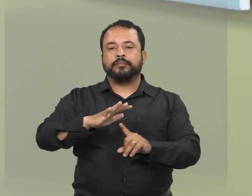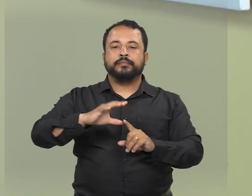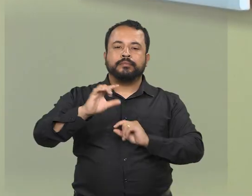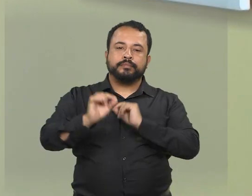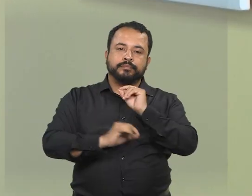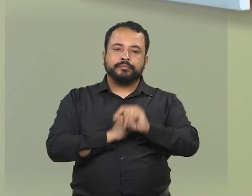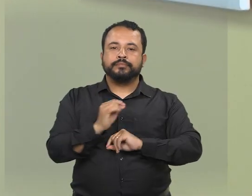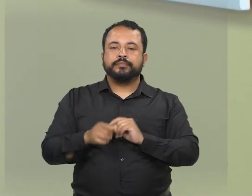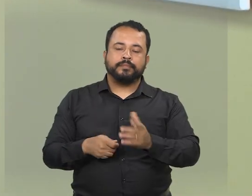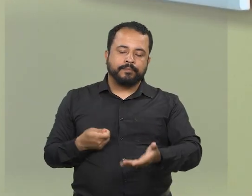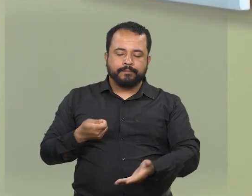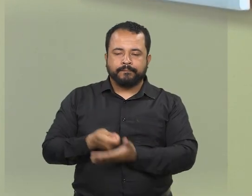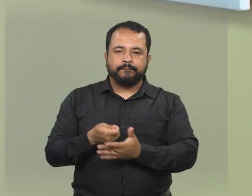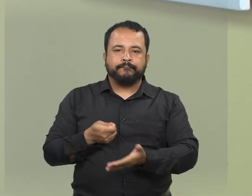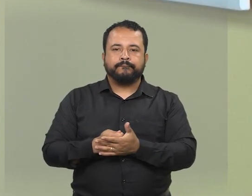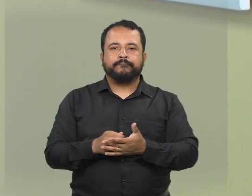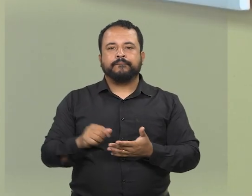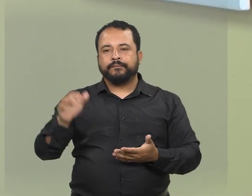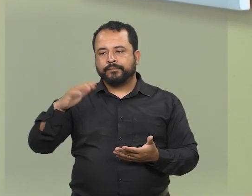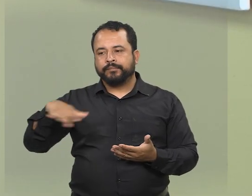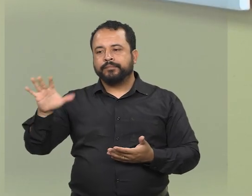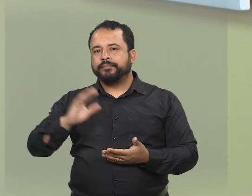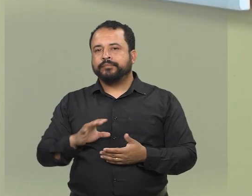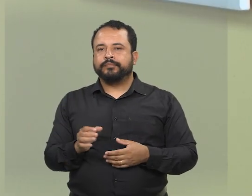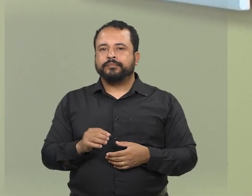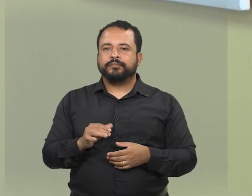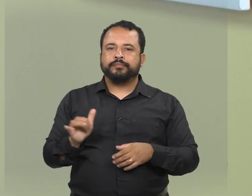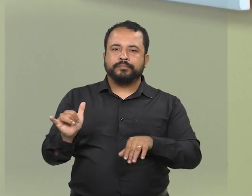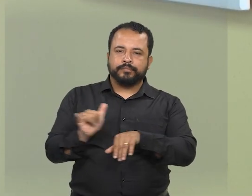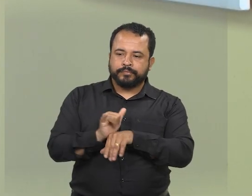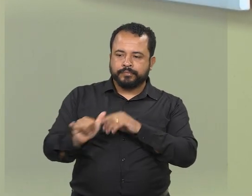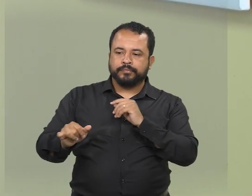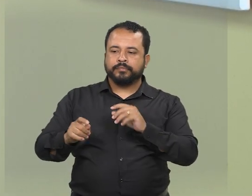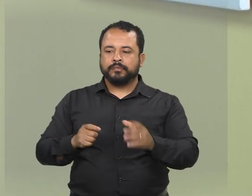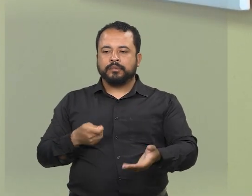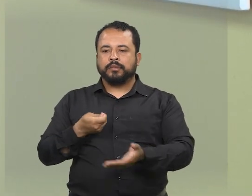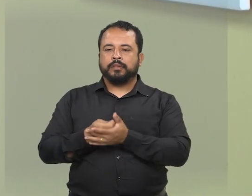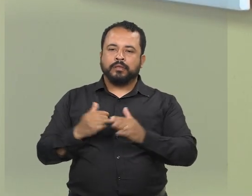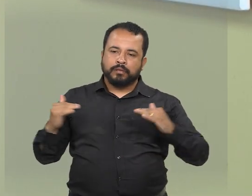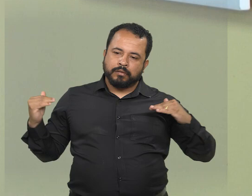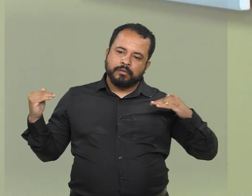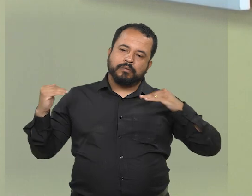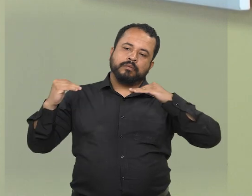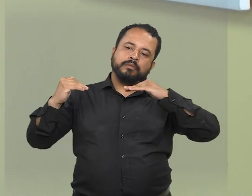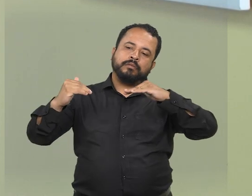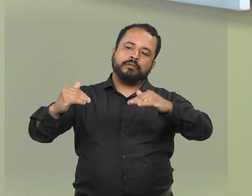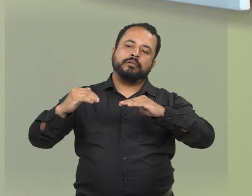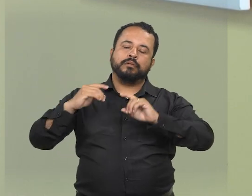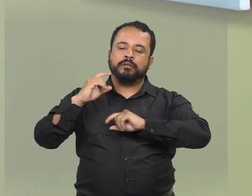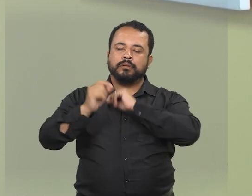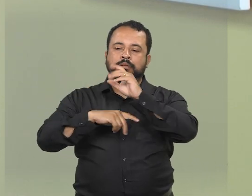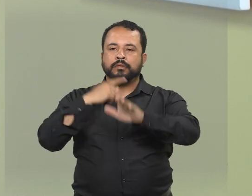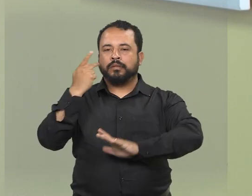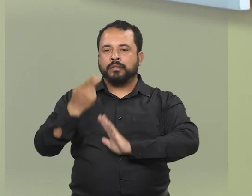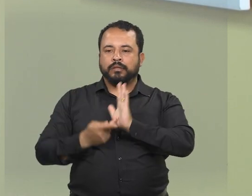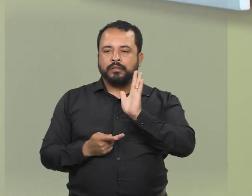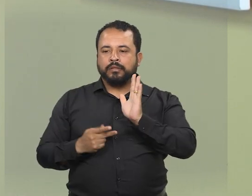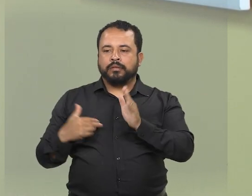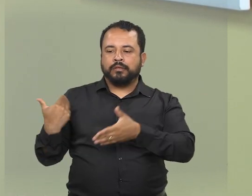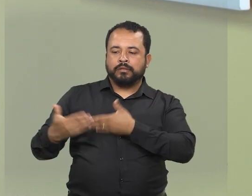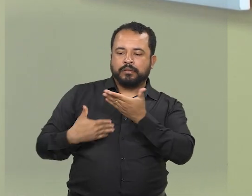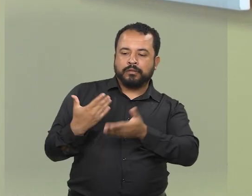Braskem assume a obrigação de adotar todas as providências para estabilização das cavidades e do processo